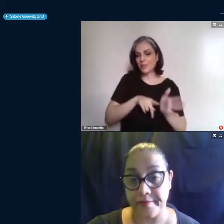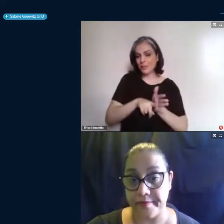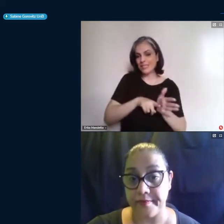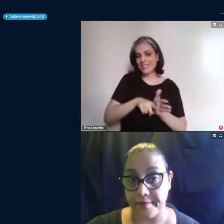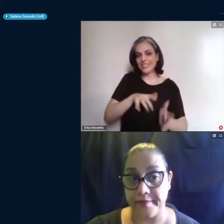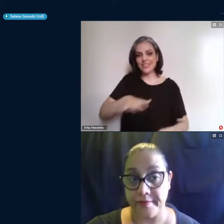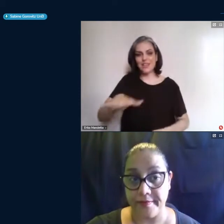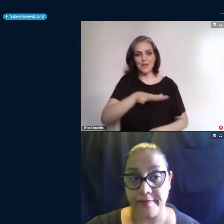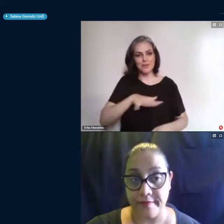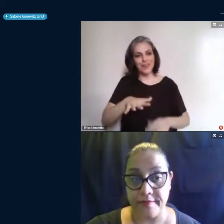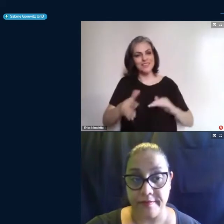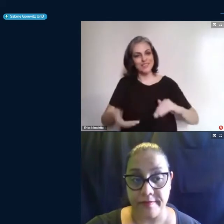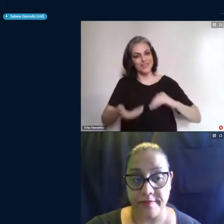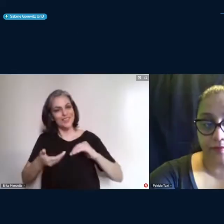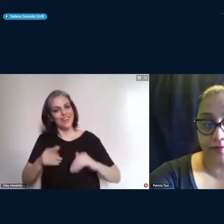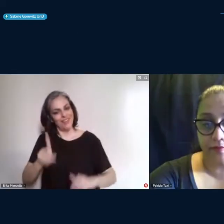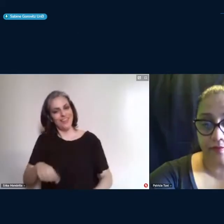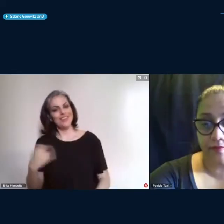essencial.